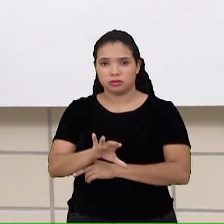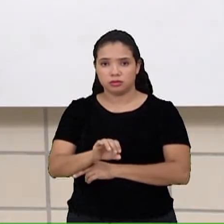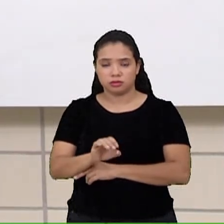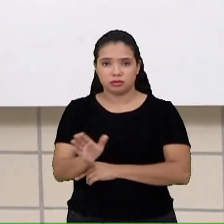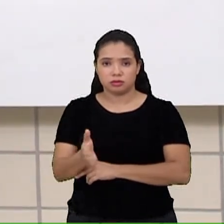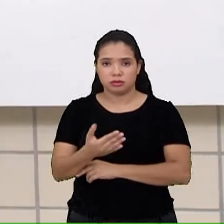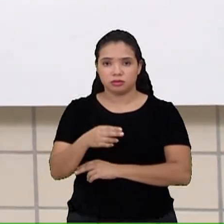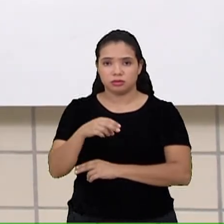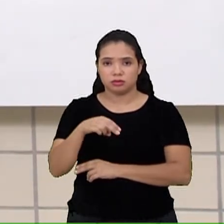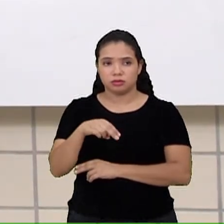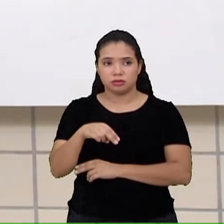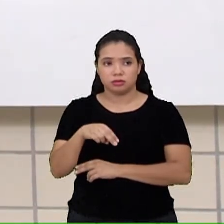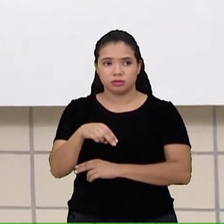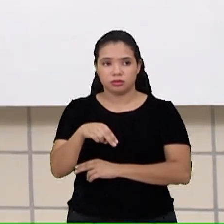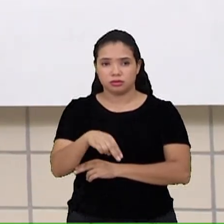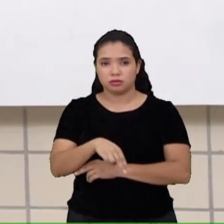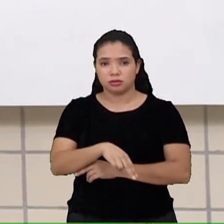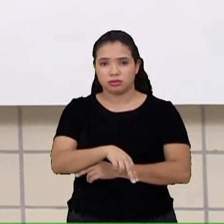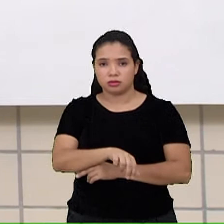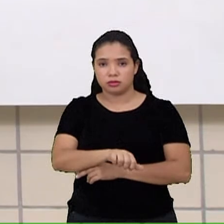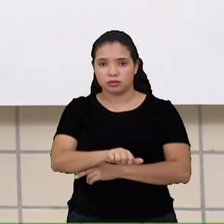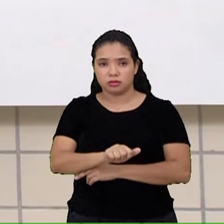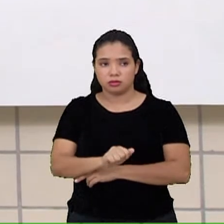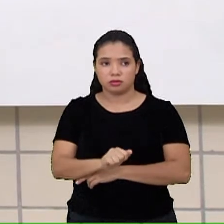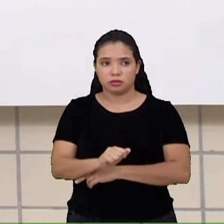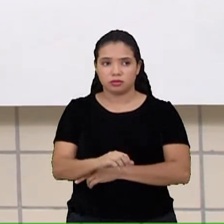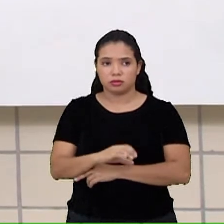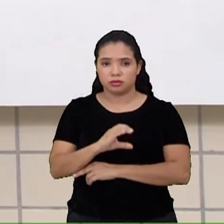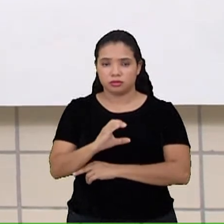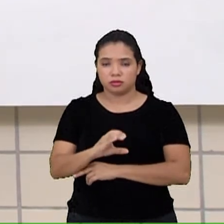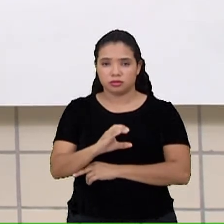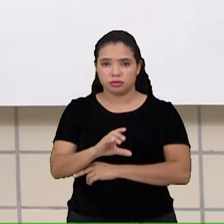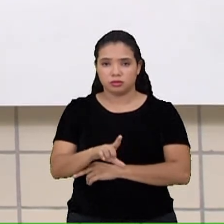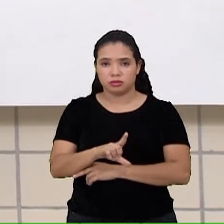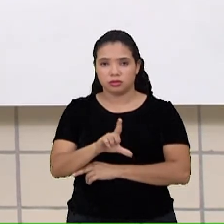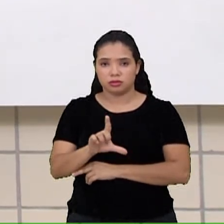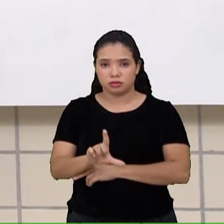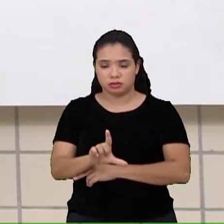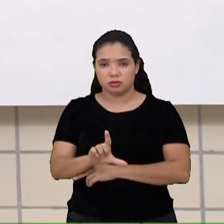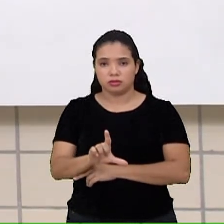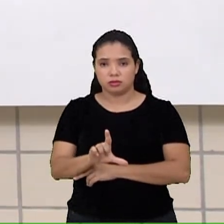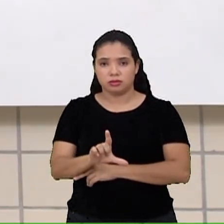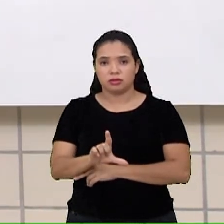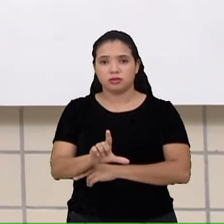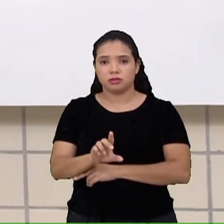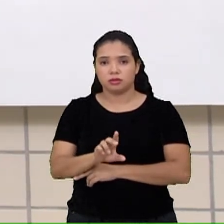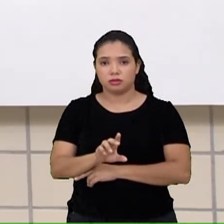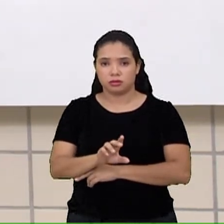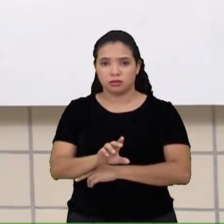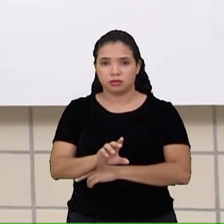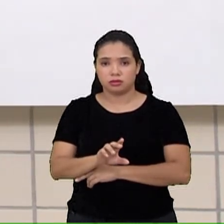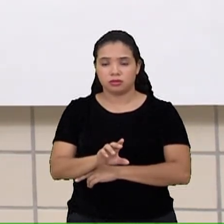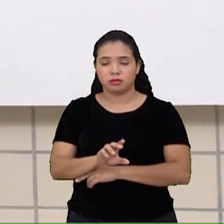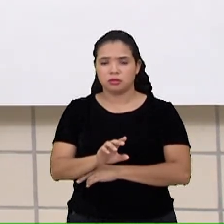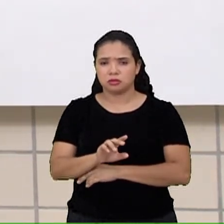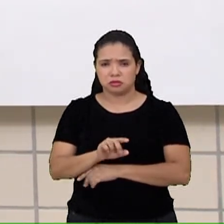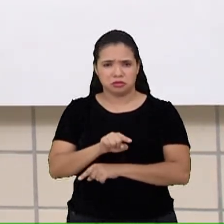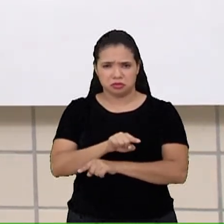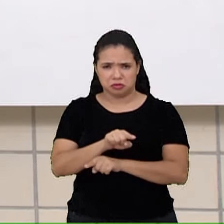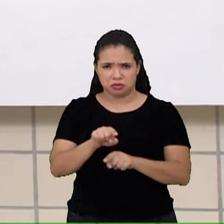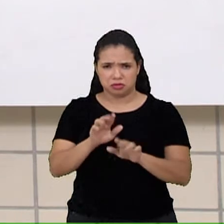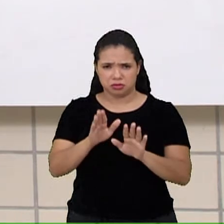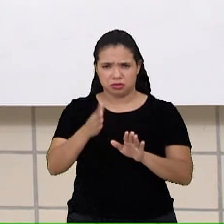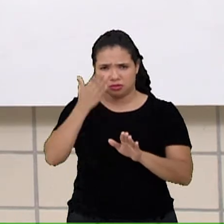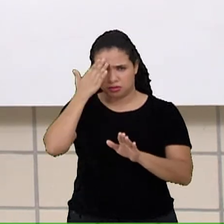Na, que é o sódio, né? E o Cl, que é o cloreto. Alguém sabe o que significa essa